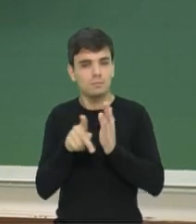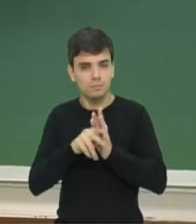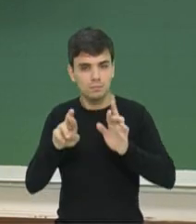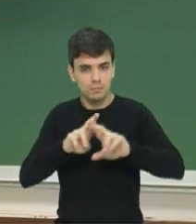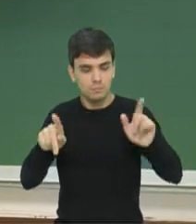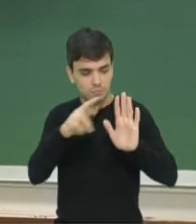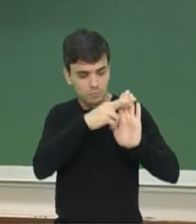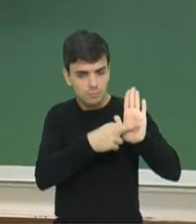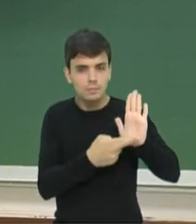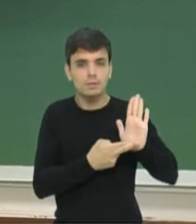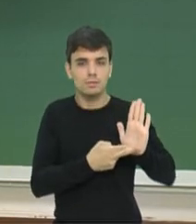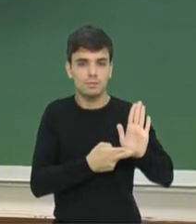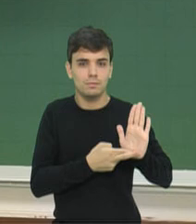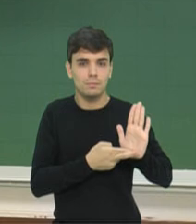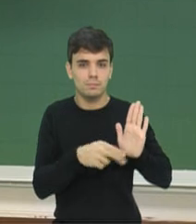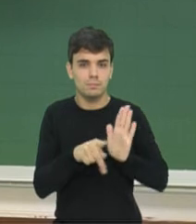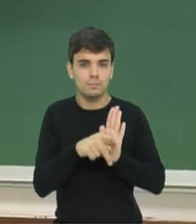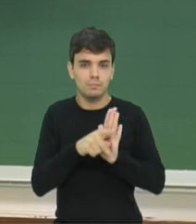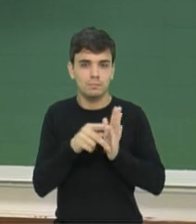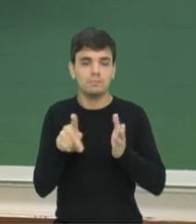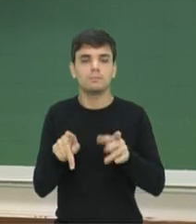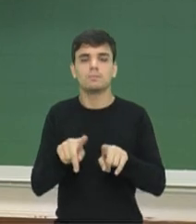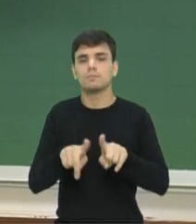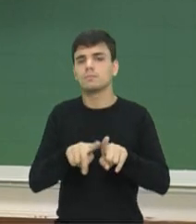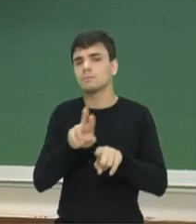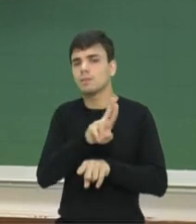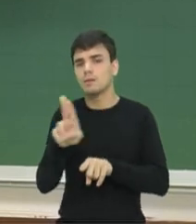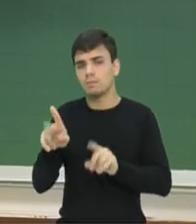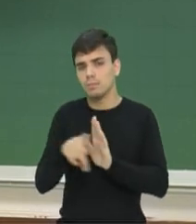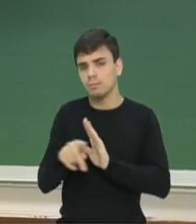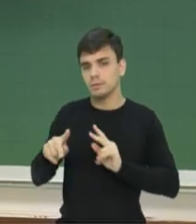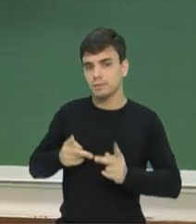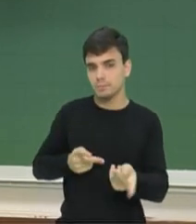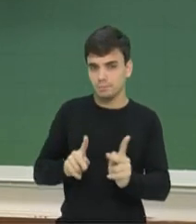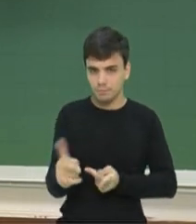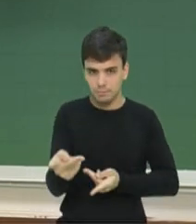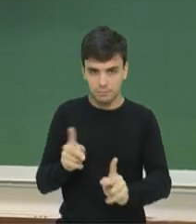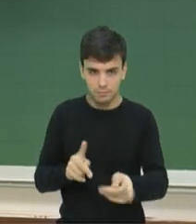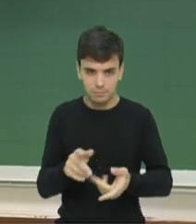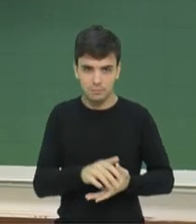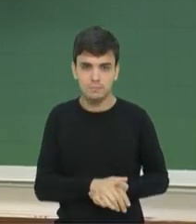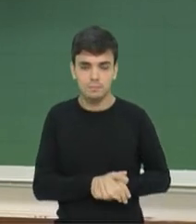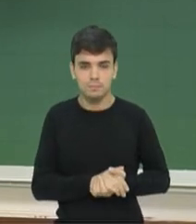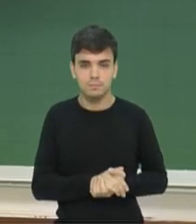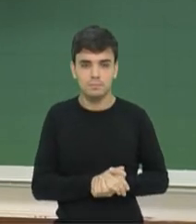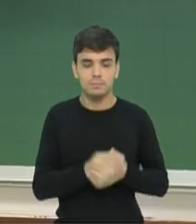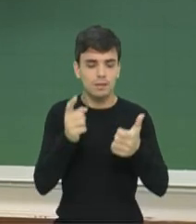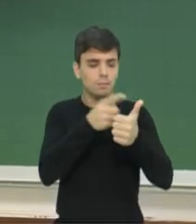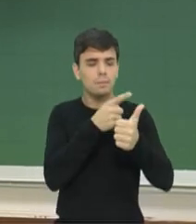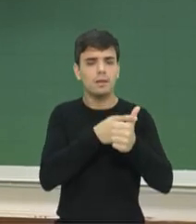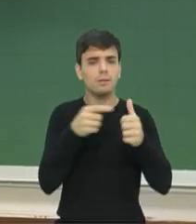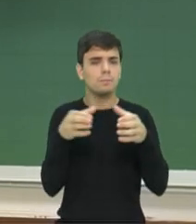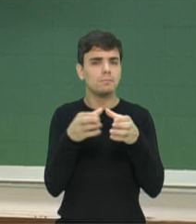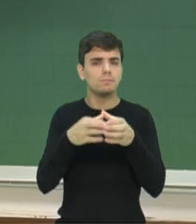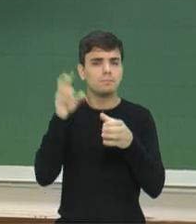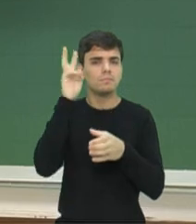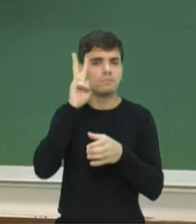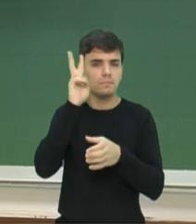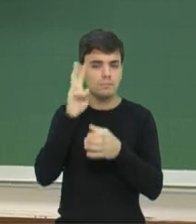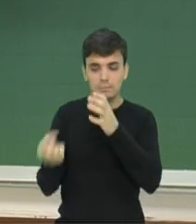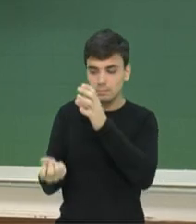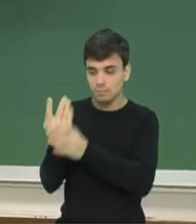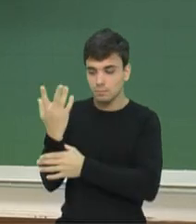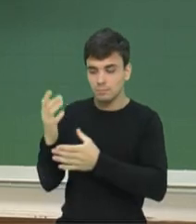da nova modalidade que leva o nome de Karatê, né? Então, através daquela primeira parte histórica, daquela primeira luta